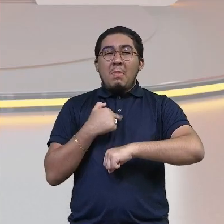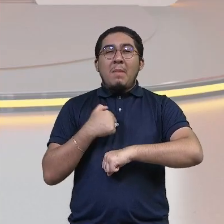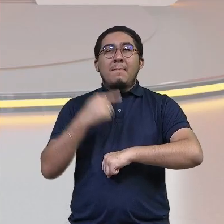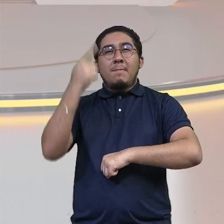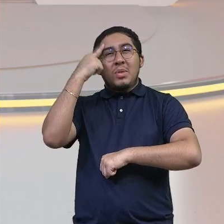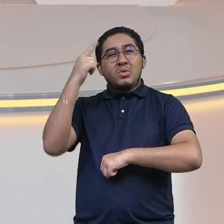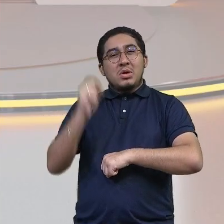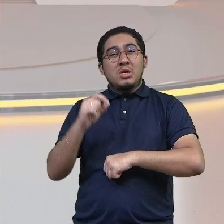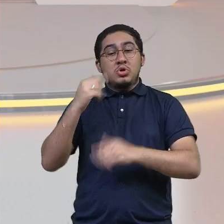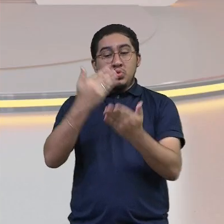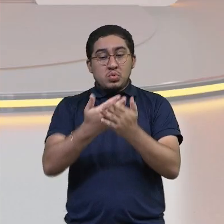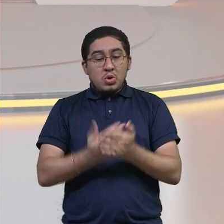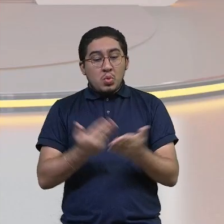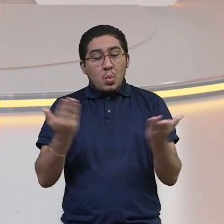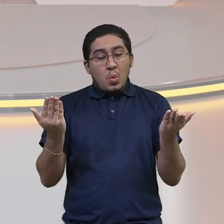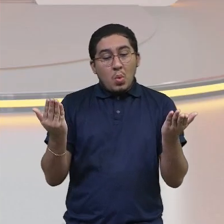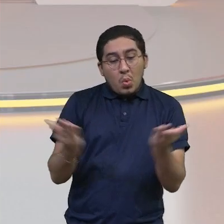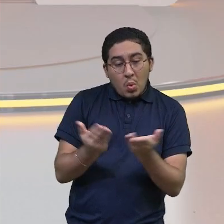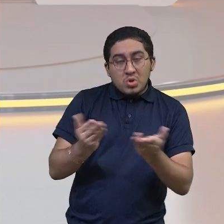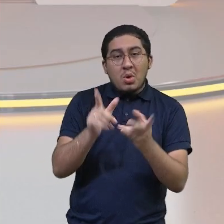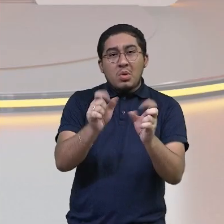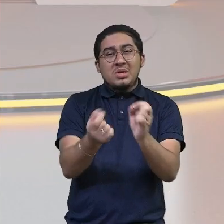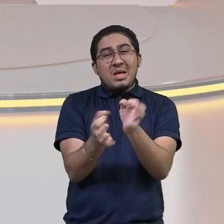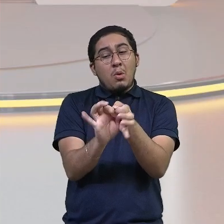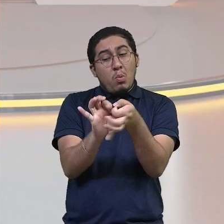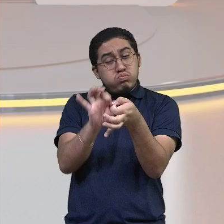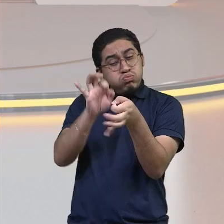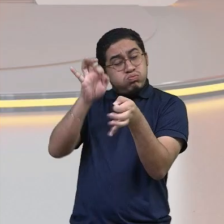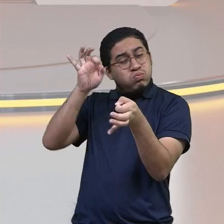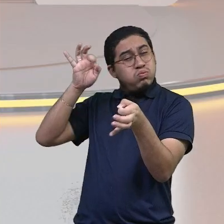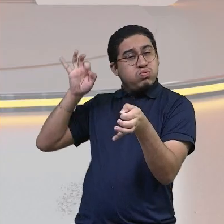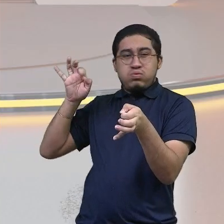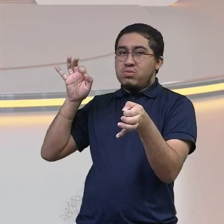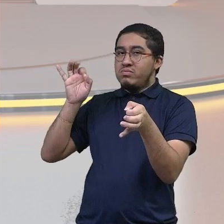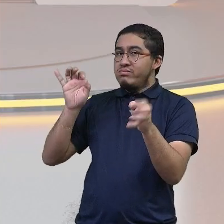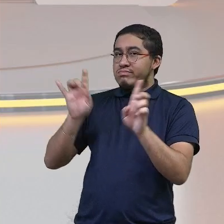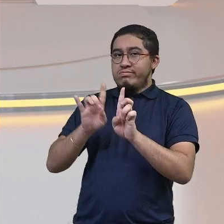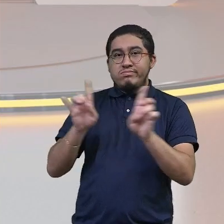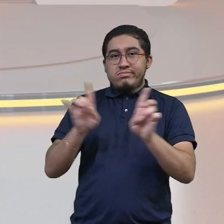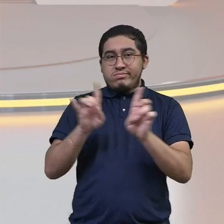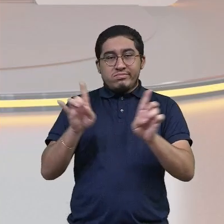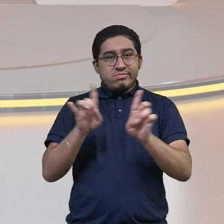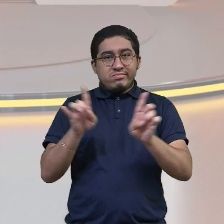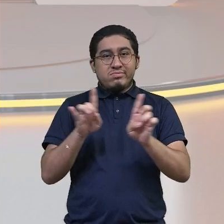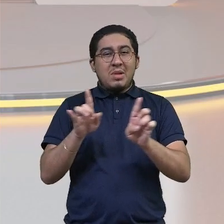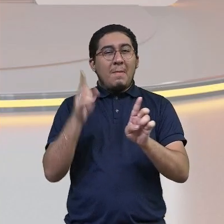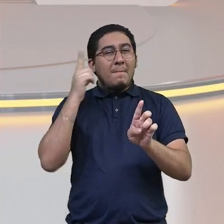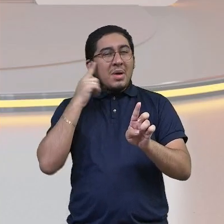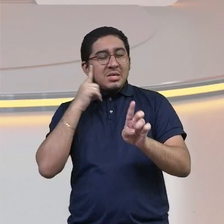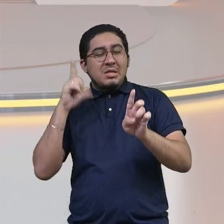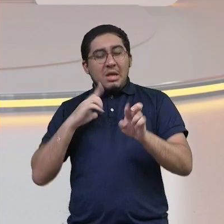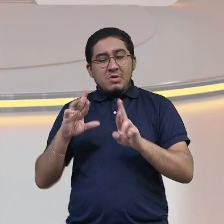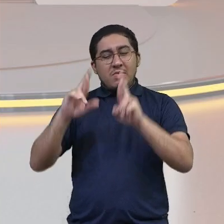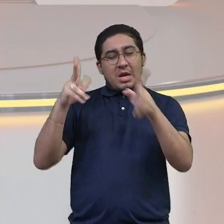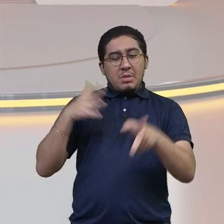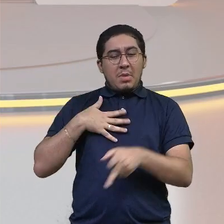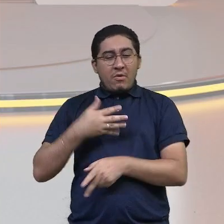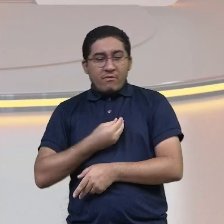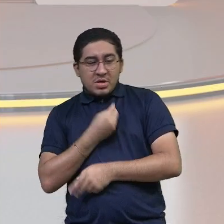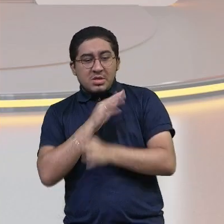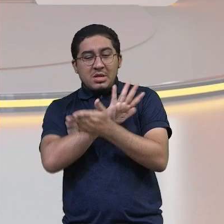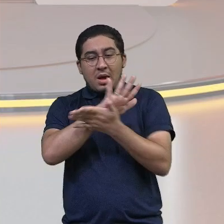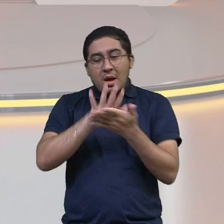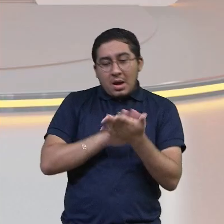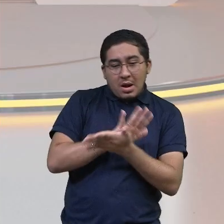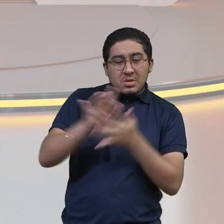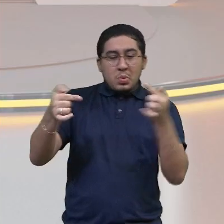está estudando em história é algo afastado da gente, que não interfere nas nossas vidas, que não tem nada a ver comigo, não tem nada a ver com o